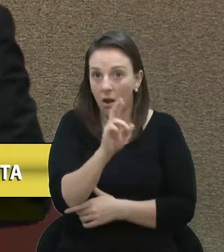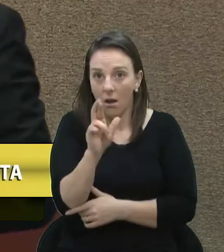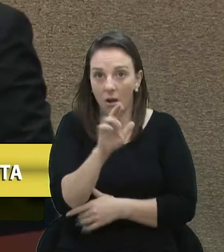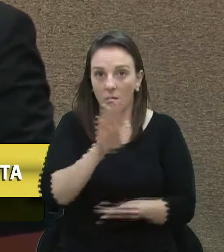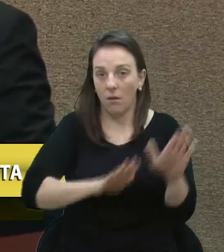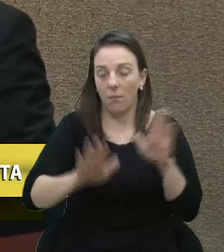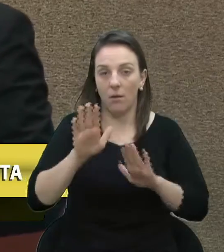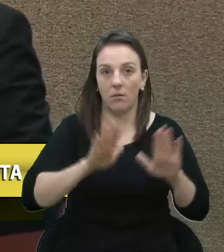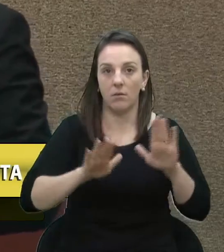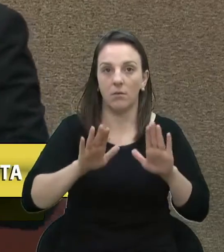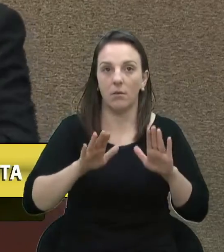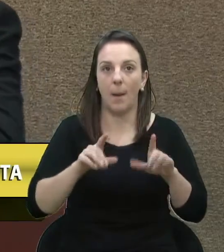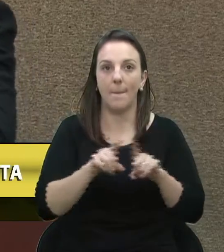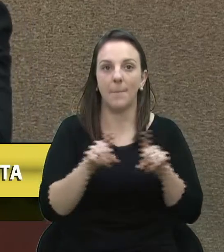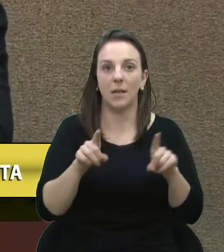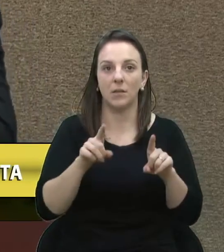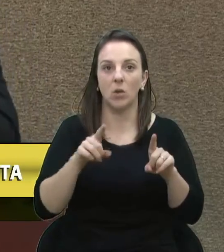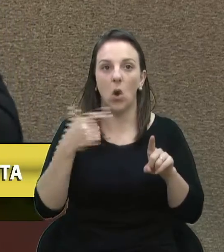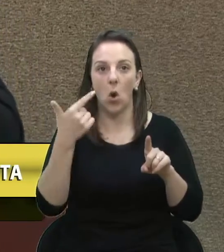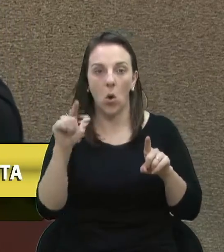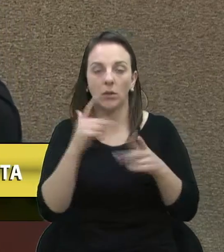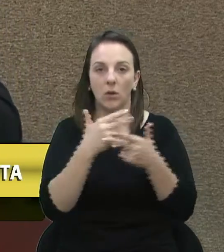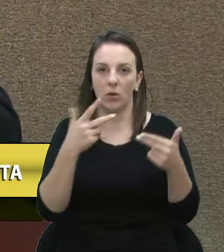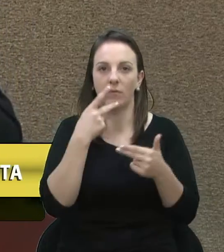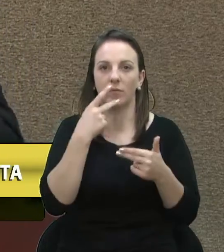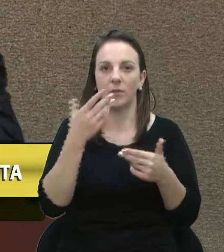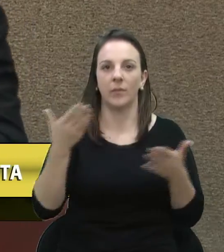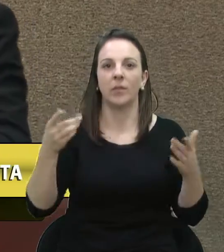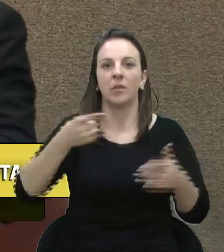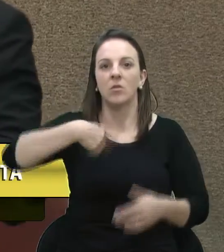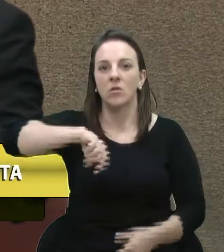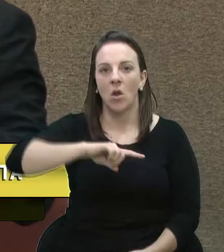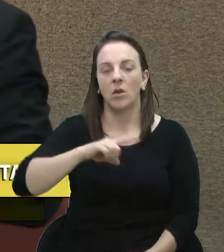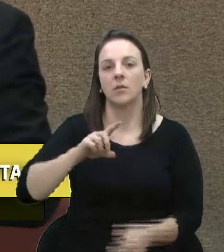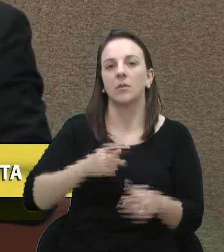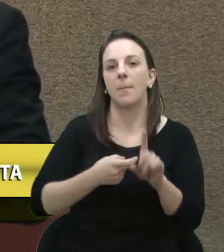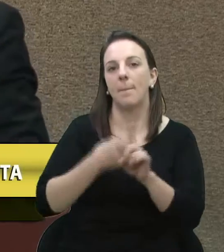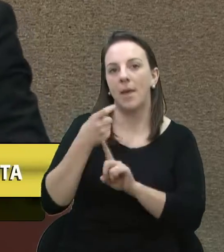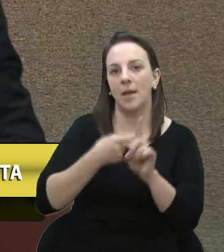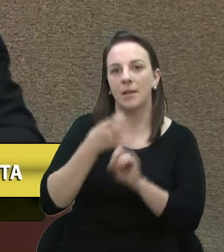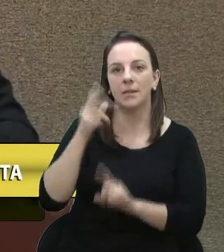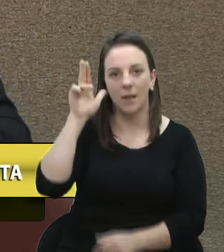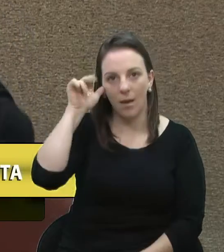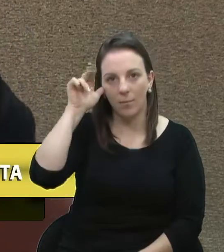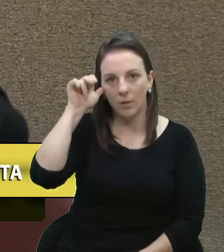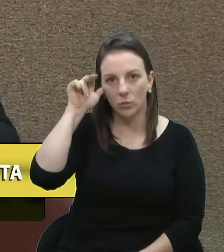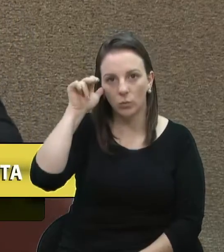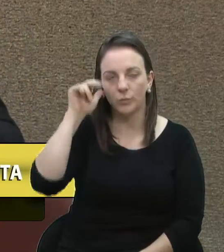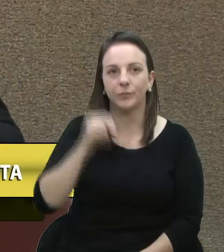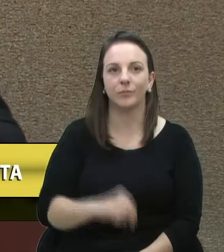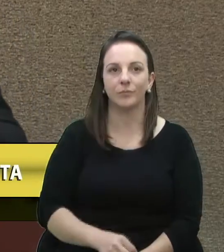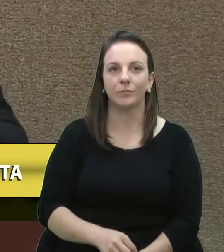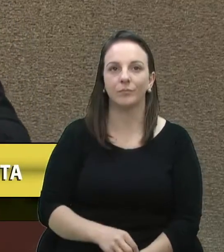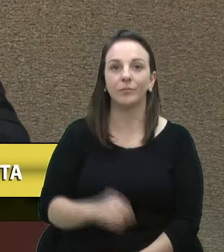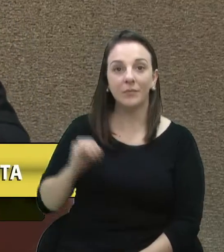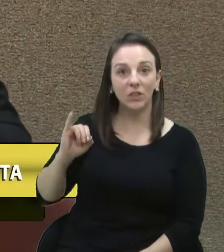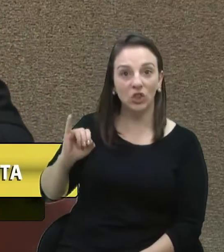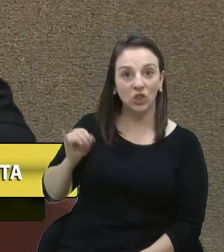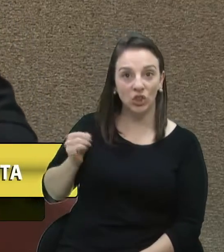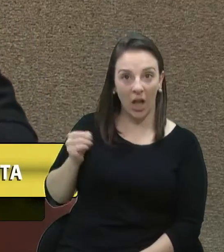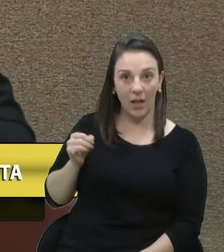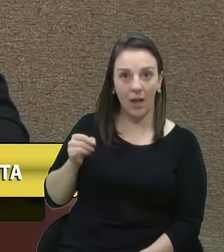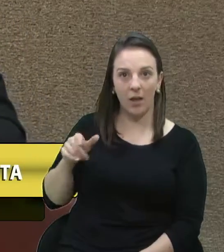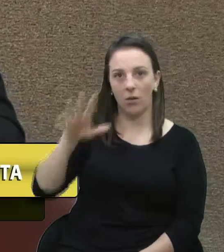mês de abril, né, colega Bressan? Quase que findando o mês de abril, e é desde janeiro que a